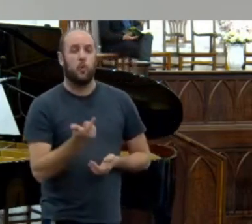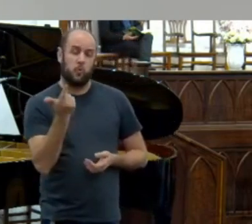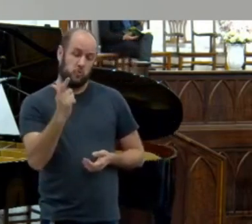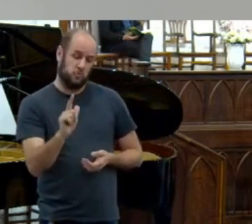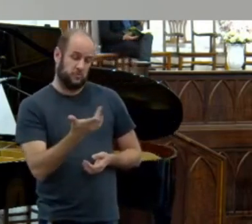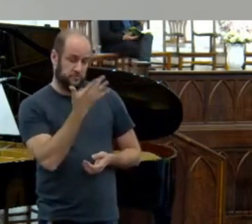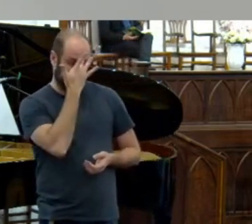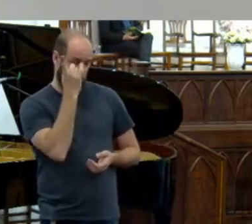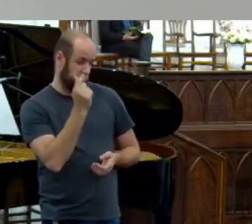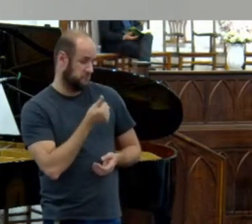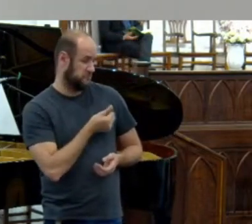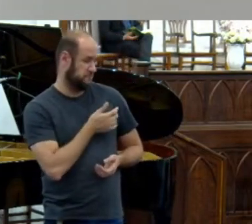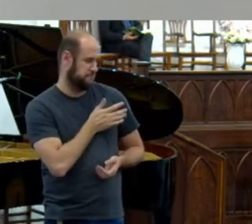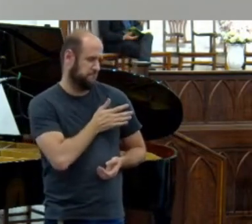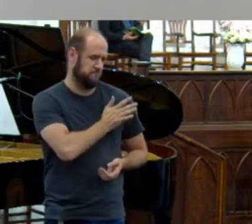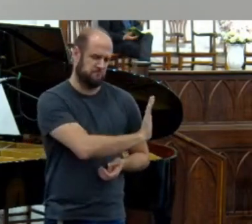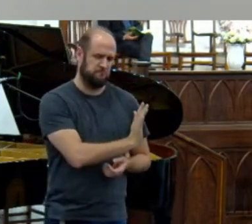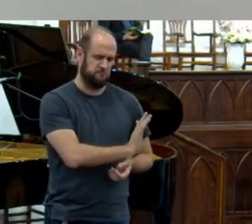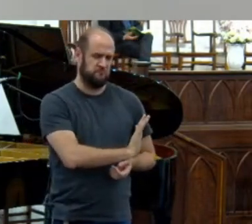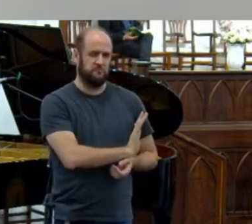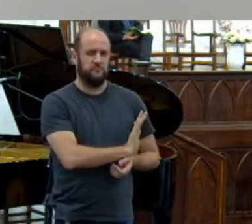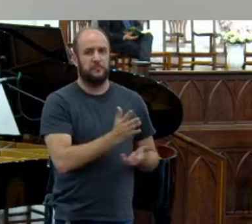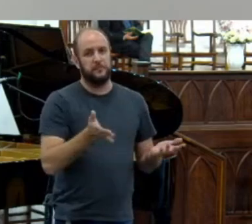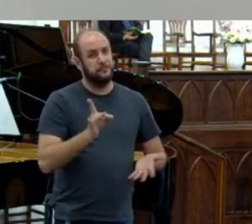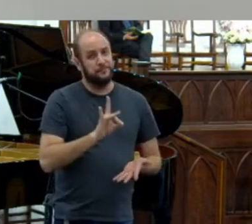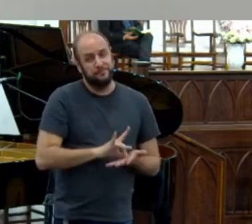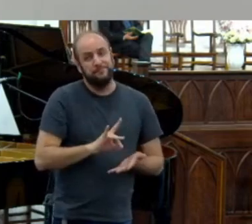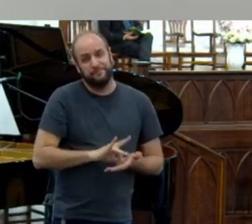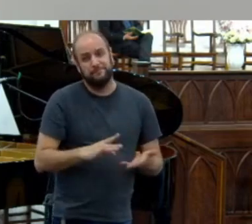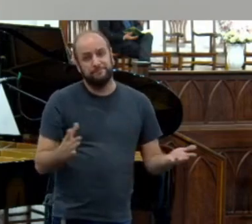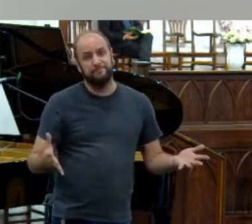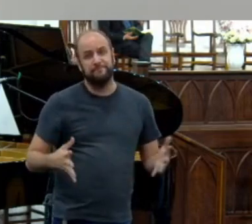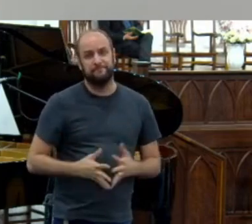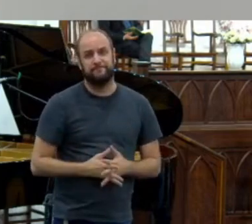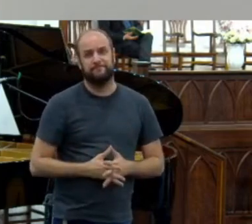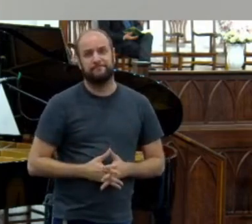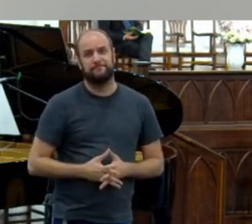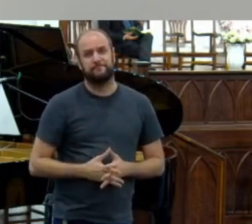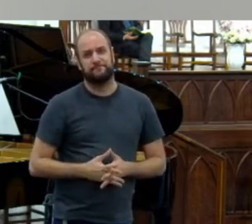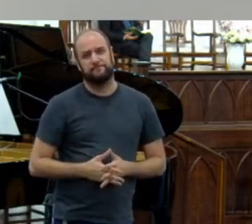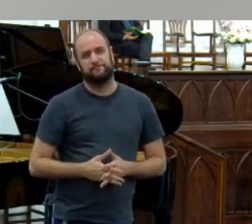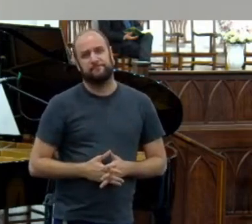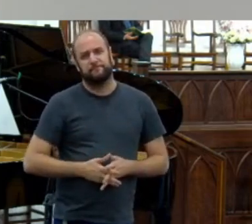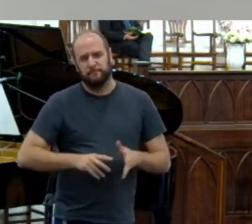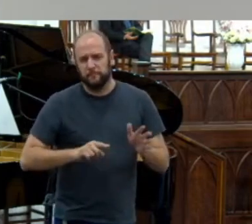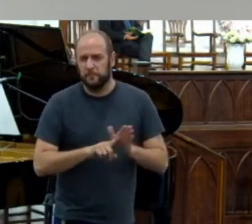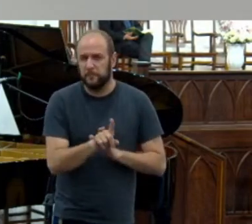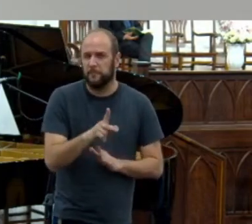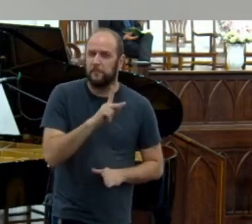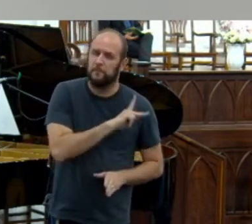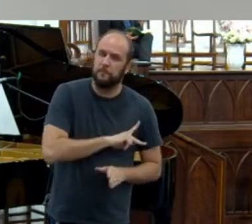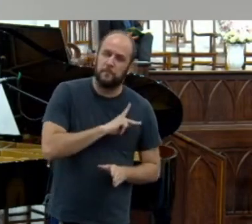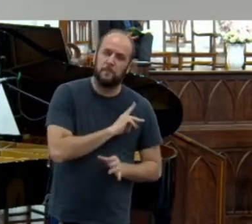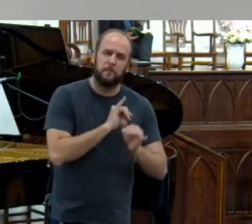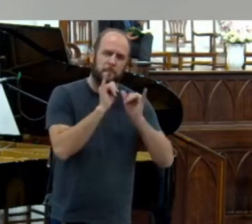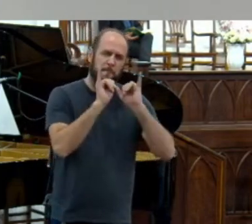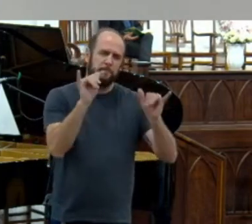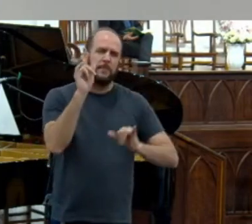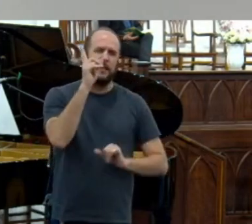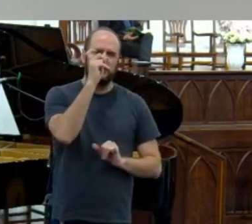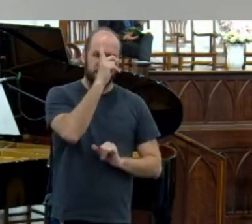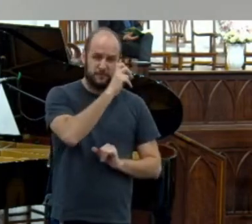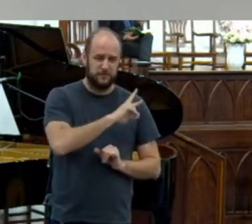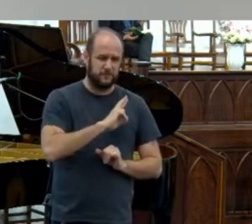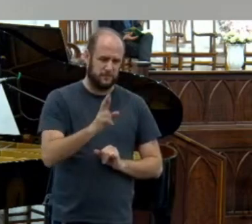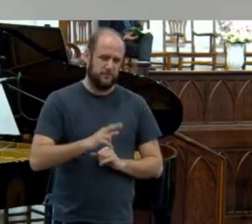de outros são coisas verdadeiras. A pergunta que Paulo levanta é de difícil